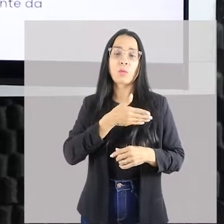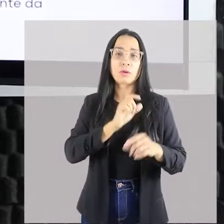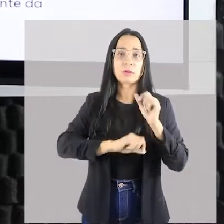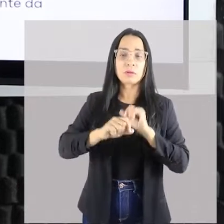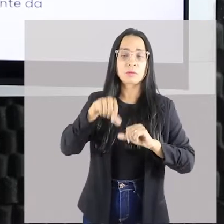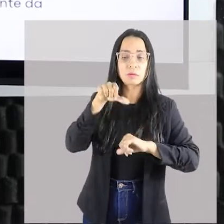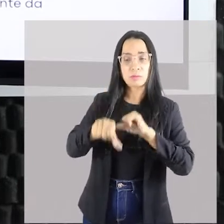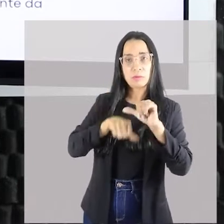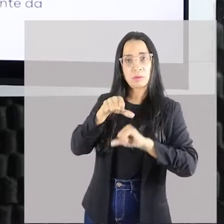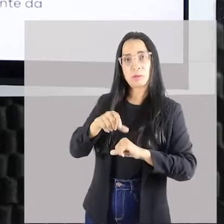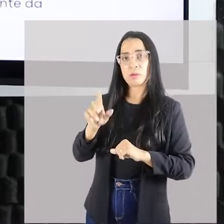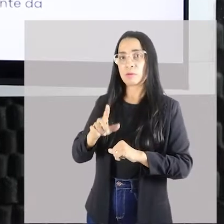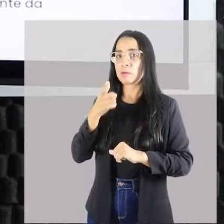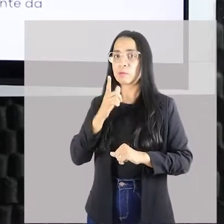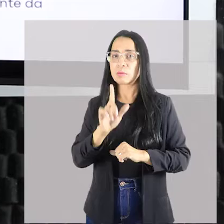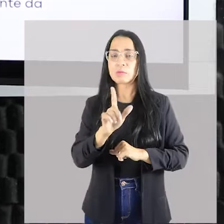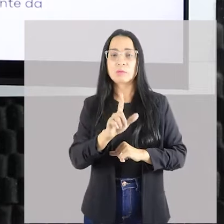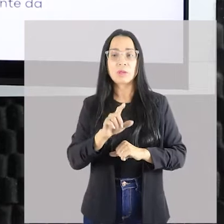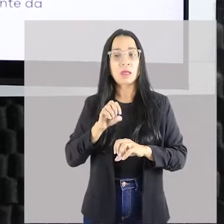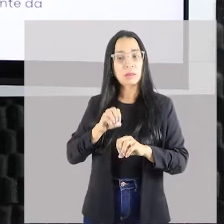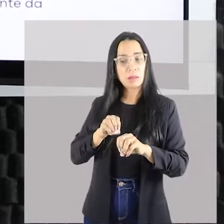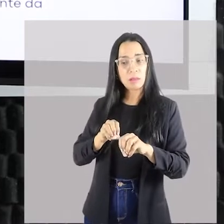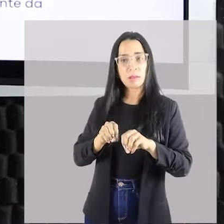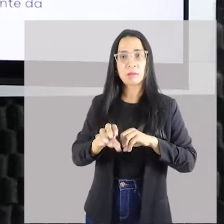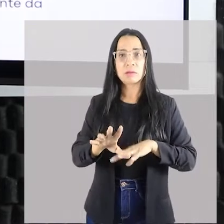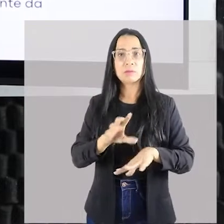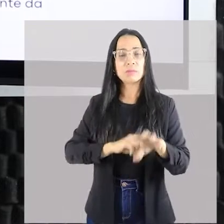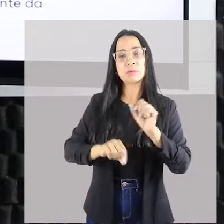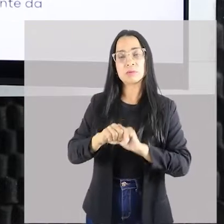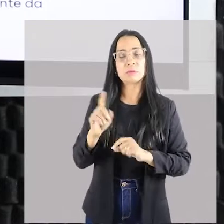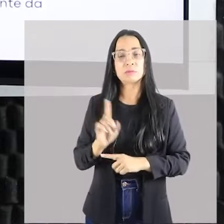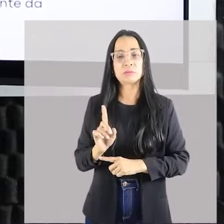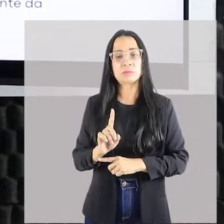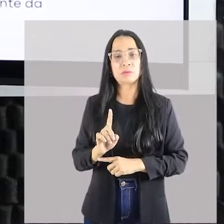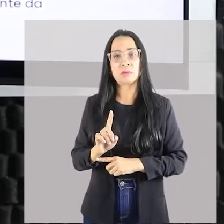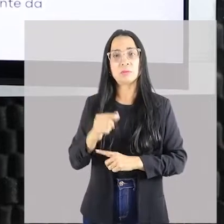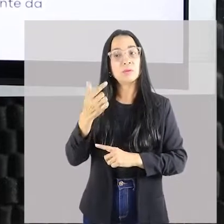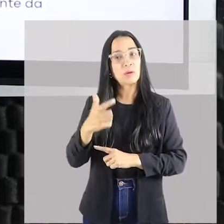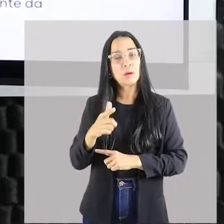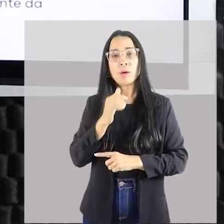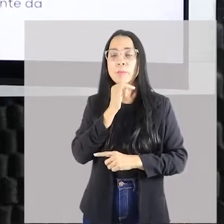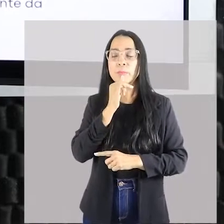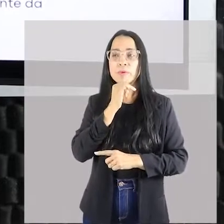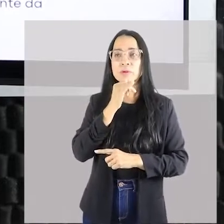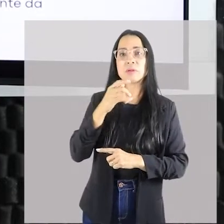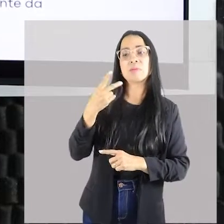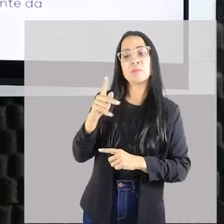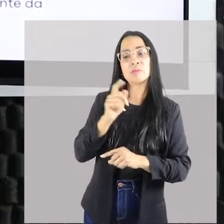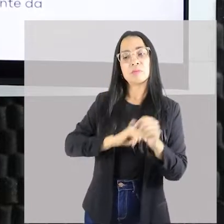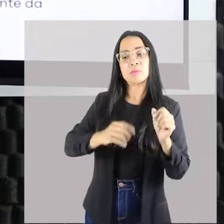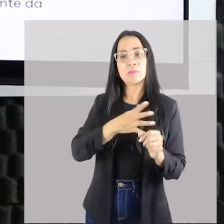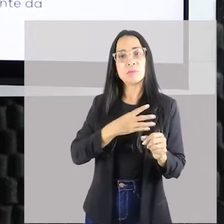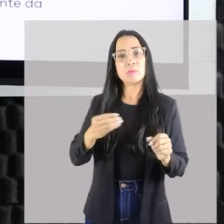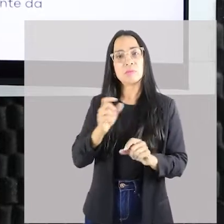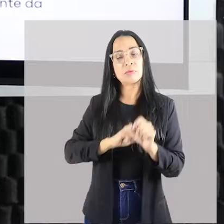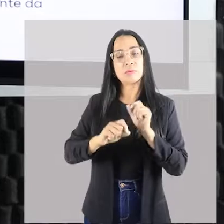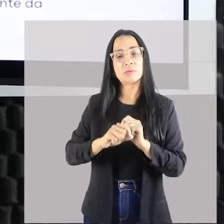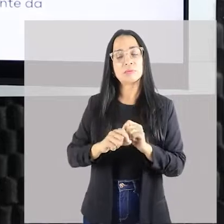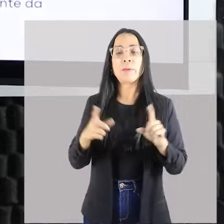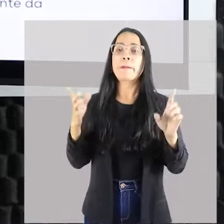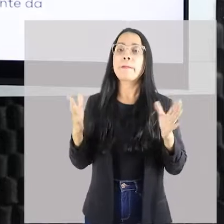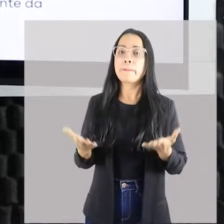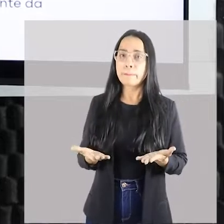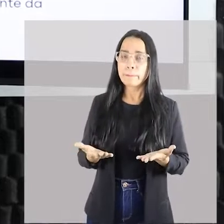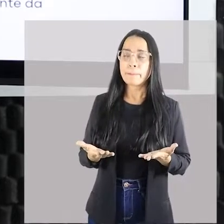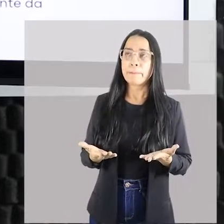ela não consegue ser passada adiante, ela não consegue ser passada para os seus filhos, por exemplo. Mas existe um outro tipo